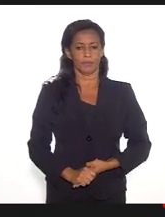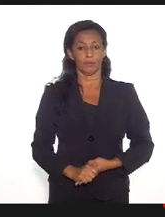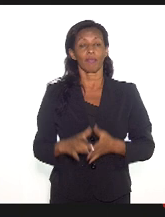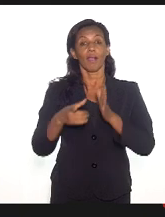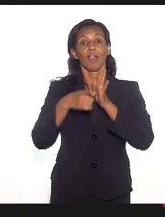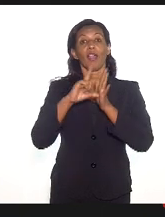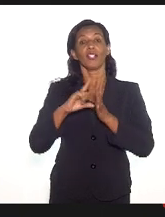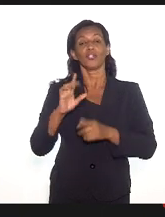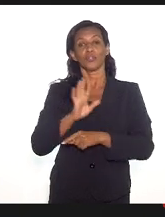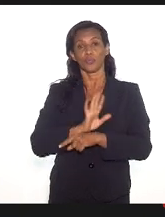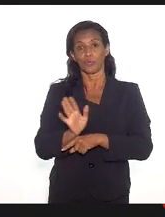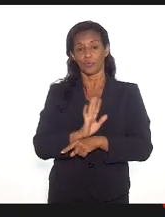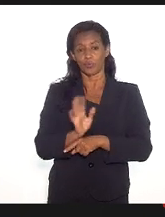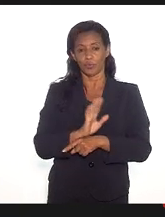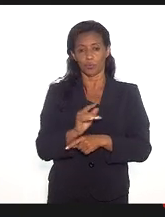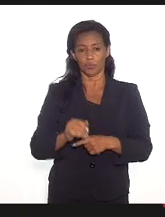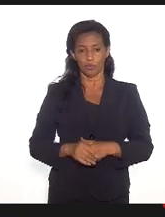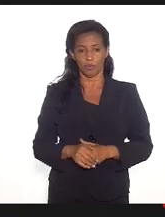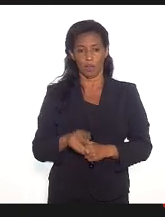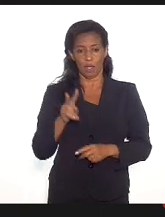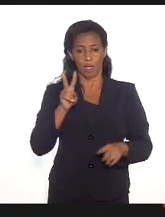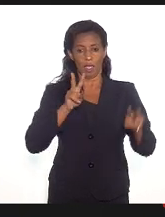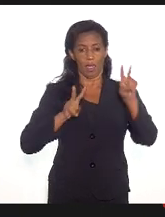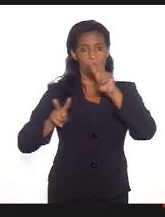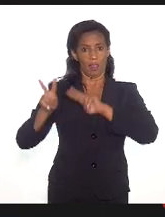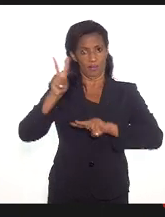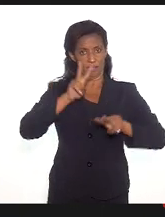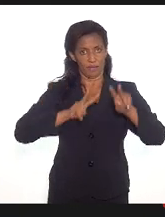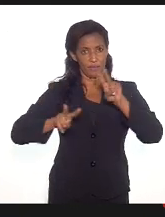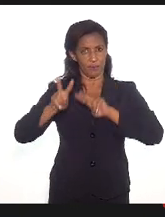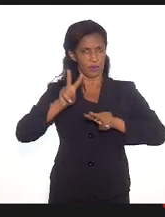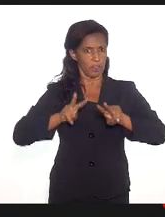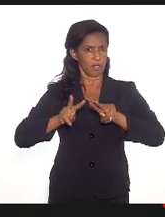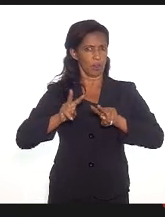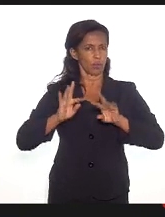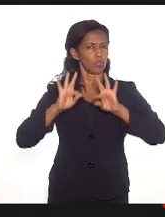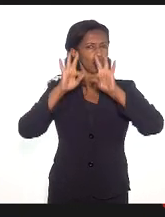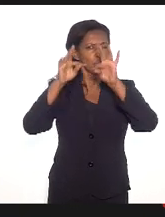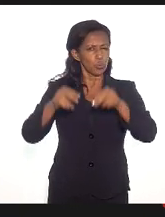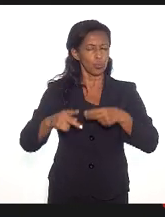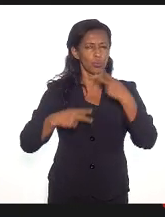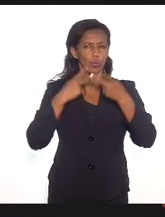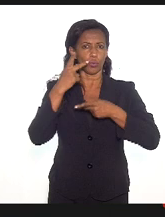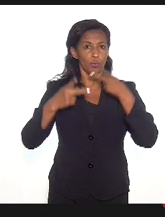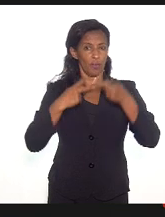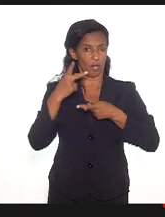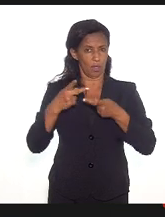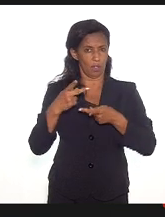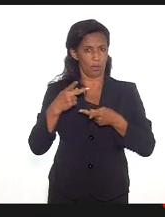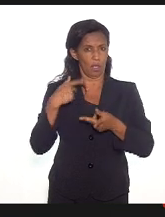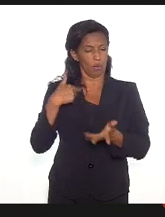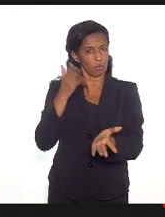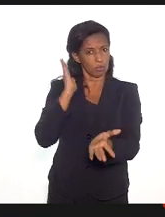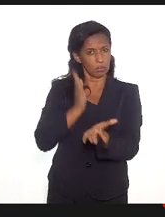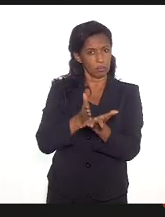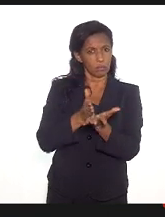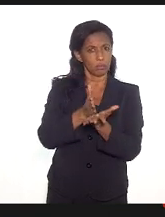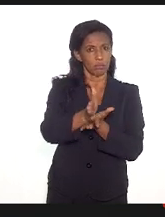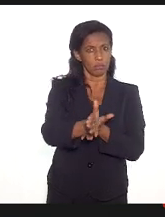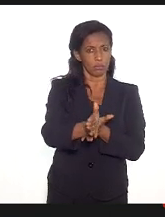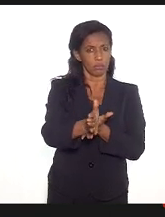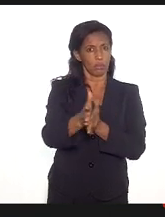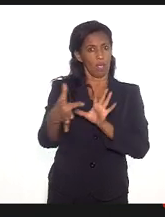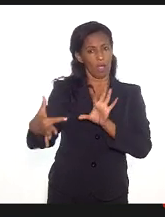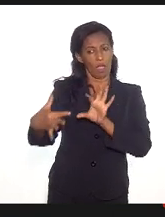Antes do filme, essa é a visão do que nós estamos falando. Esse é o nosso mote, né?